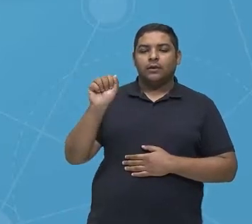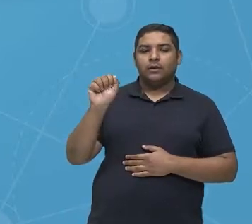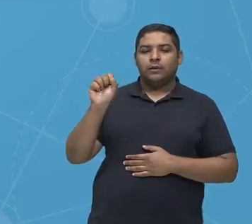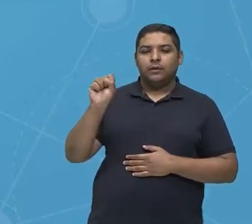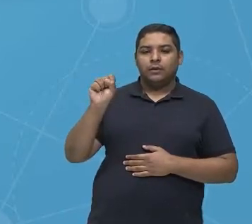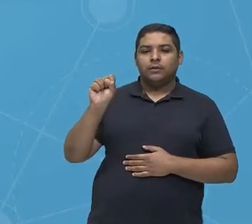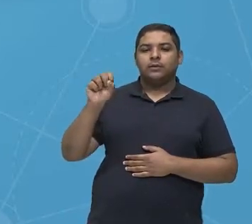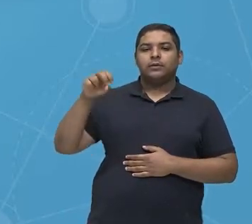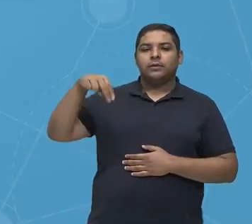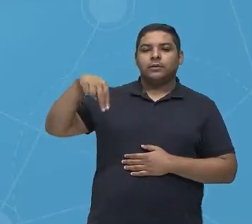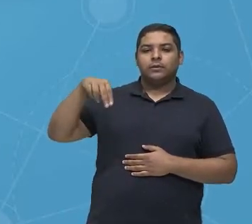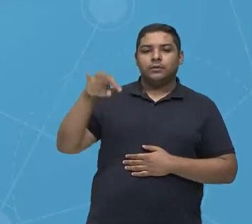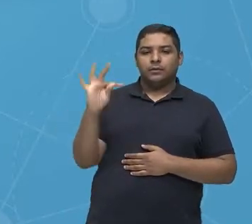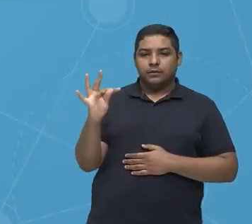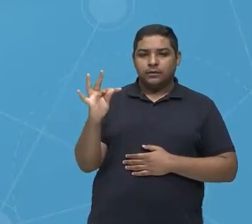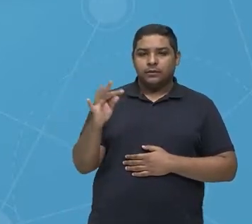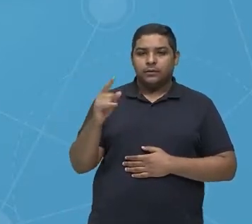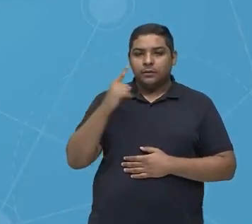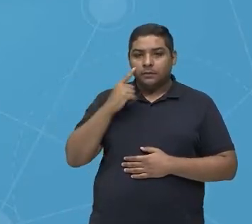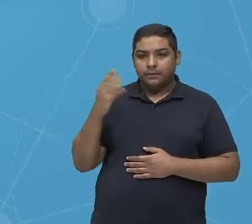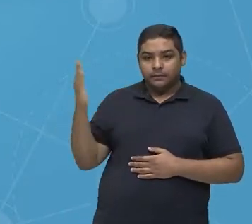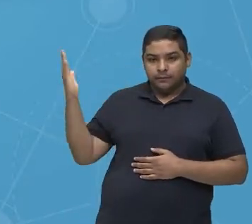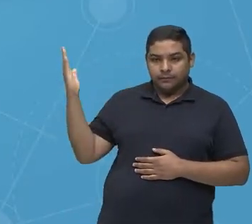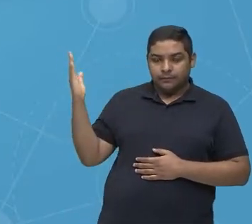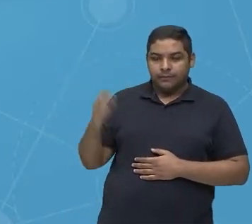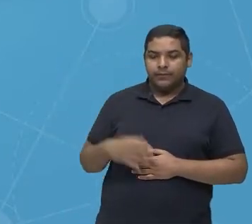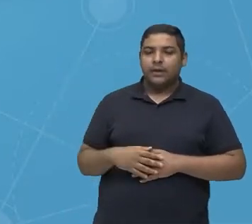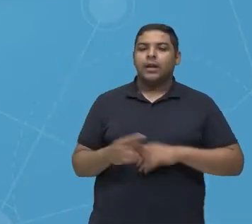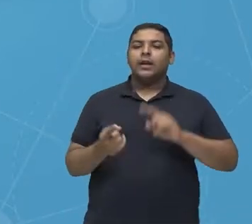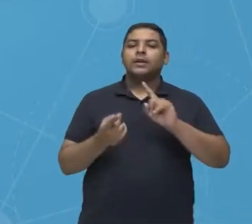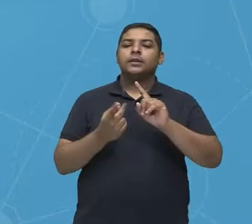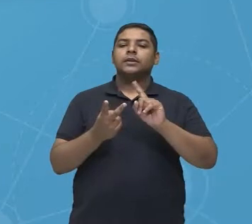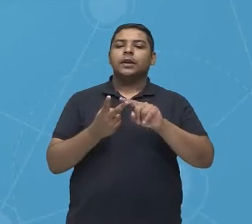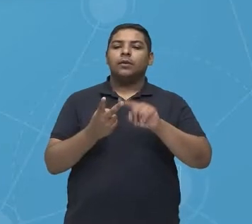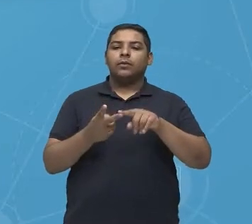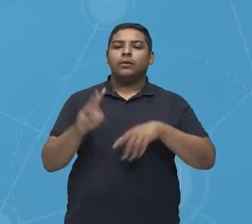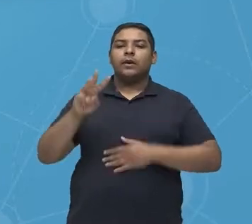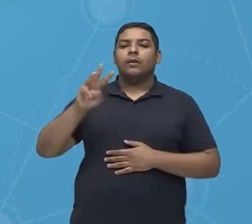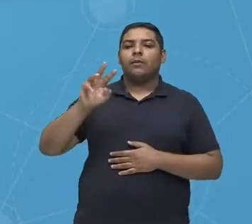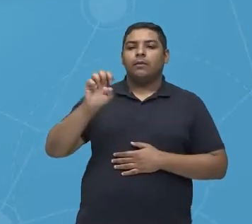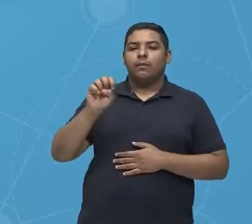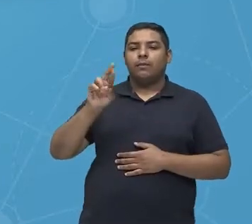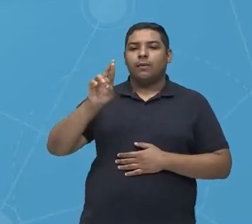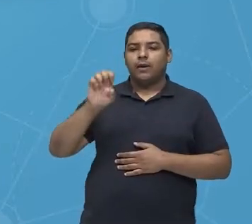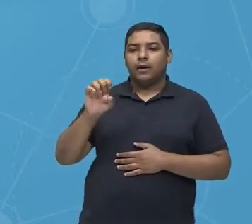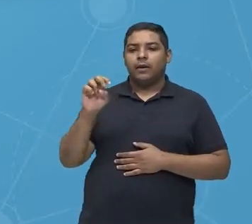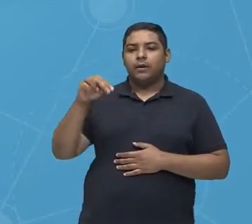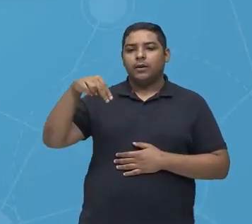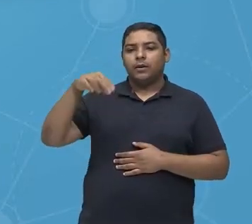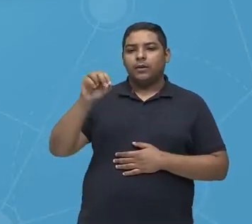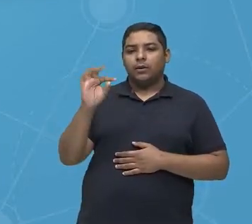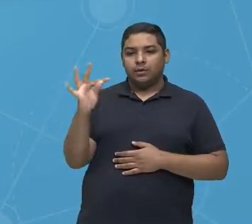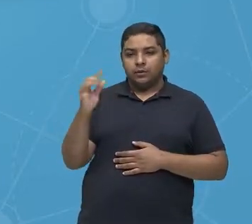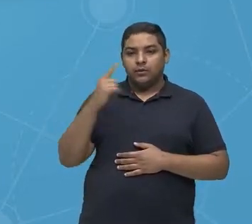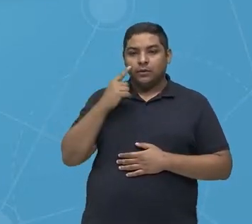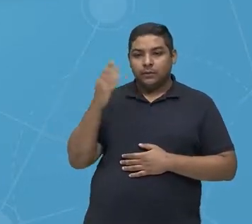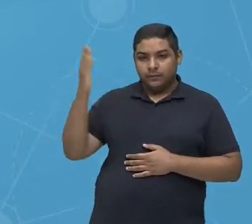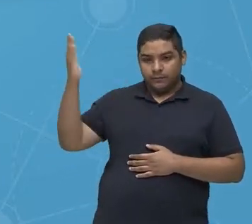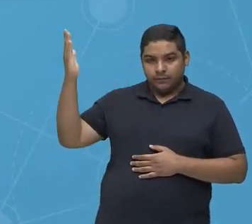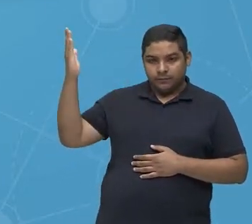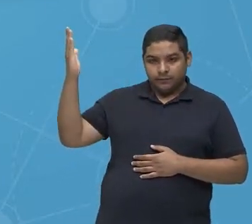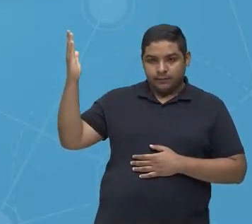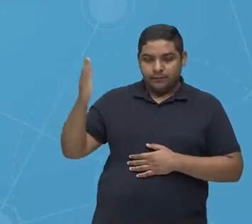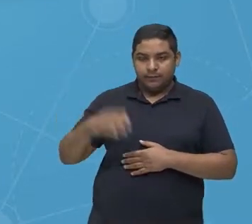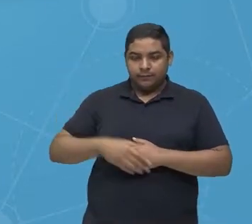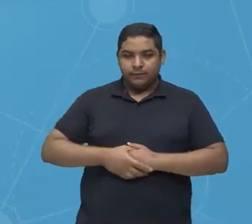já quando eu tenho um sujeito no plural, eu tenho were not or weren't. A regra é a mesma. Eu tenho, então, o acréscimo, né?